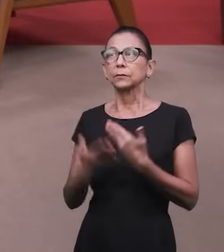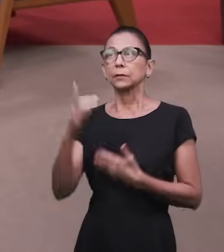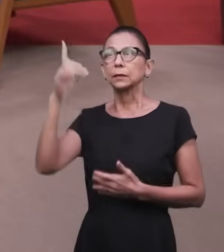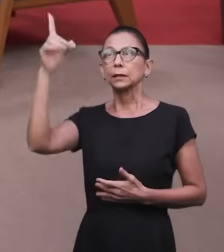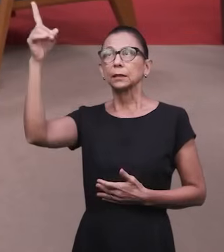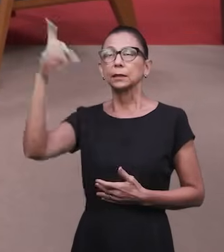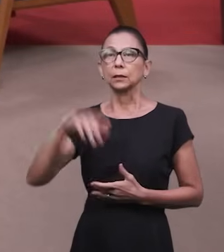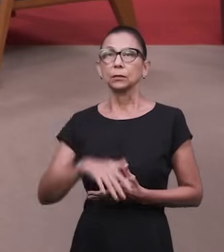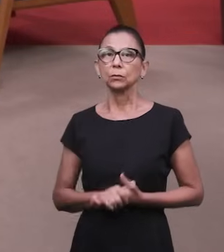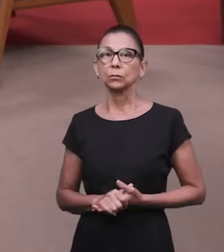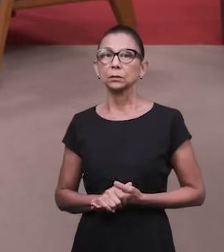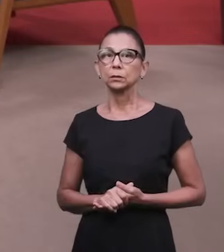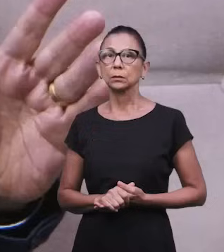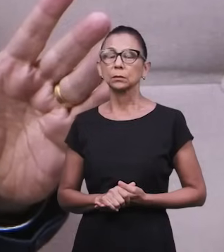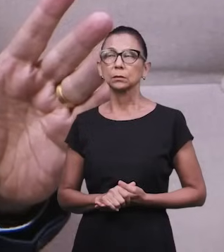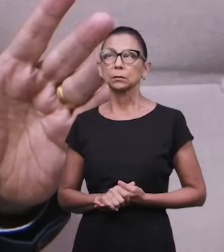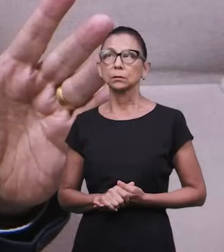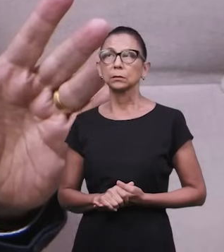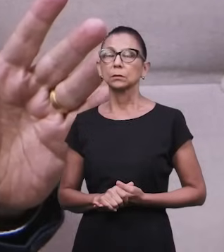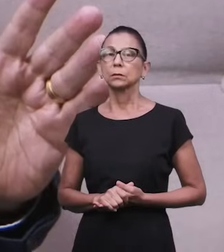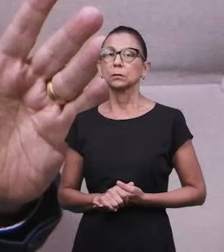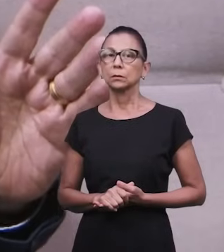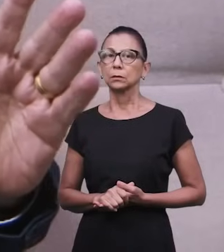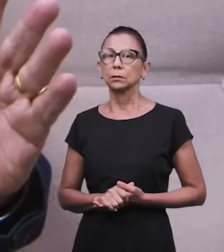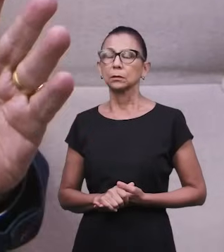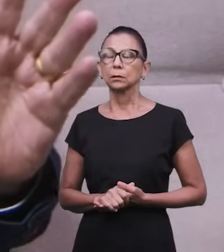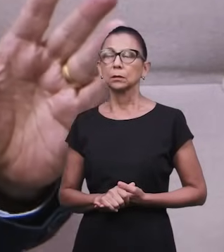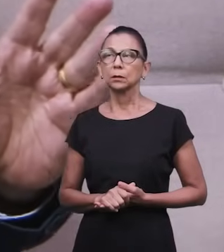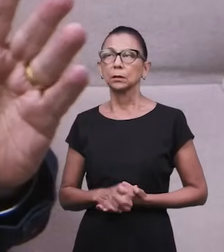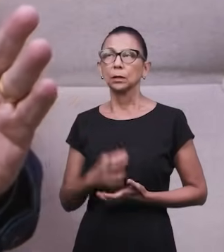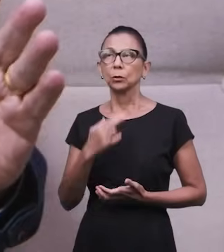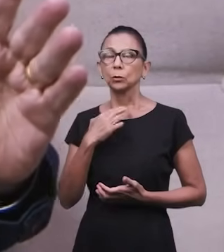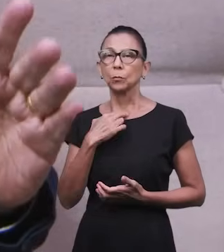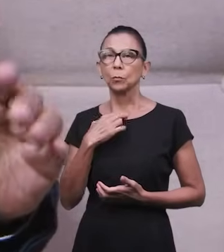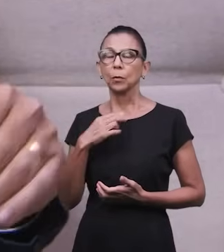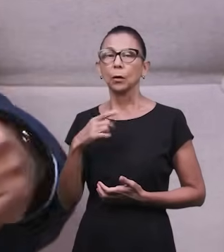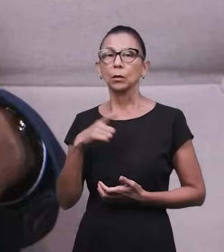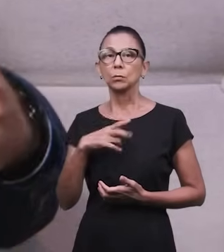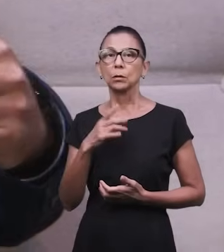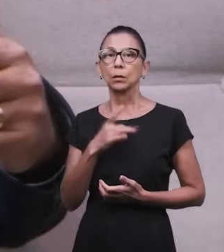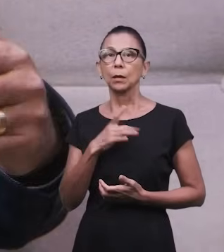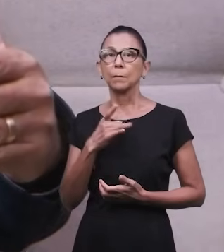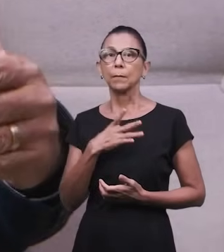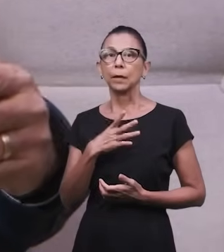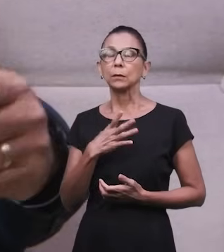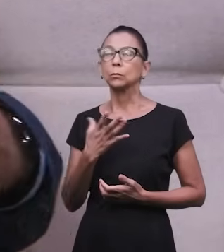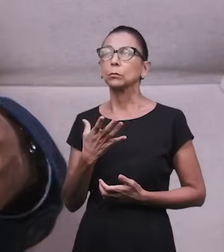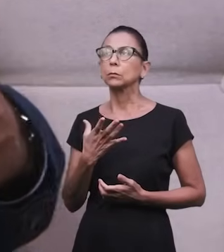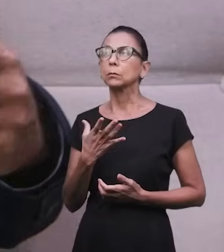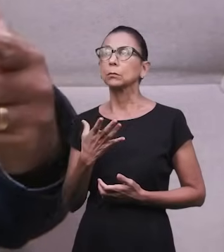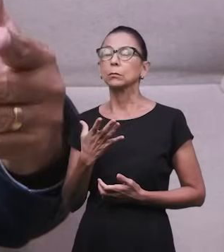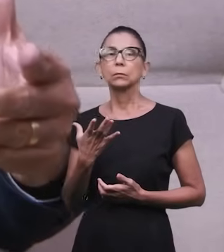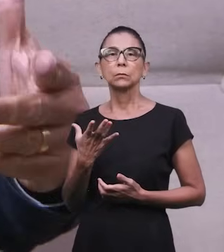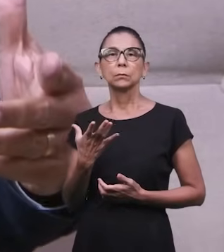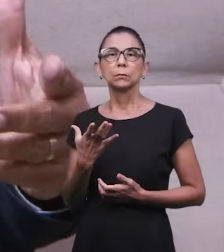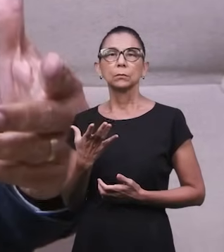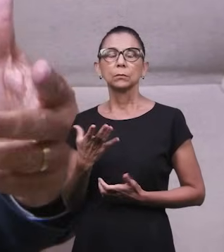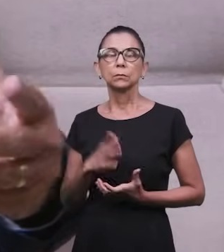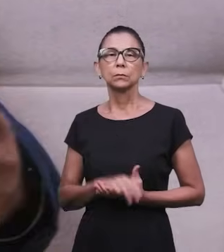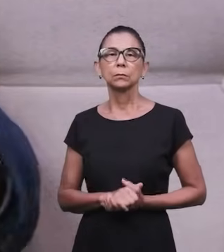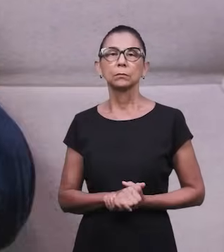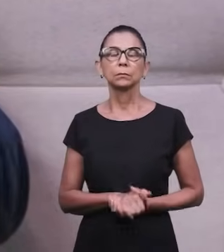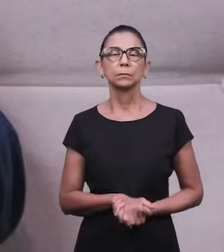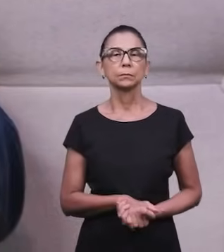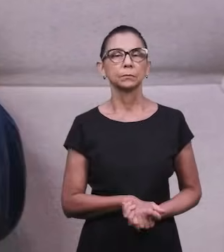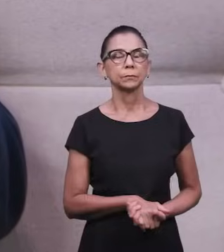Coisa mesmo. Quer dizer, é uma coisa assim que aquilo que a pessoa usar eu entendi o que ele estava querendo dizer,